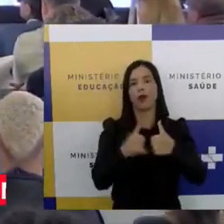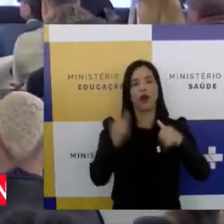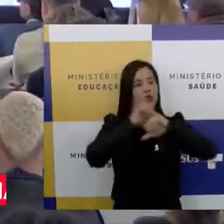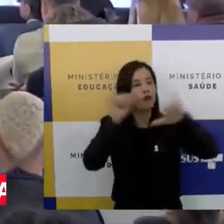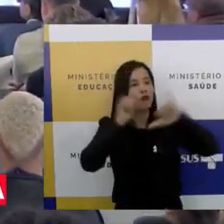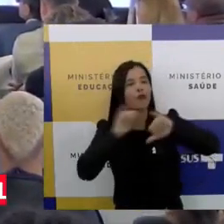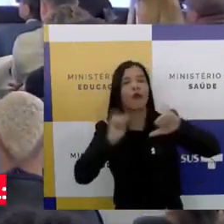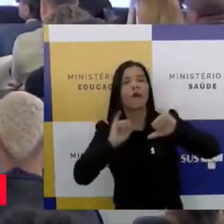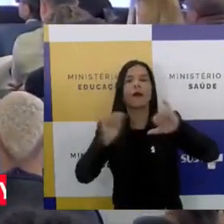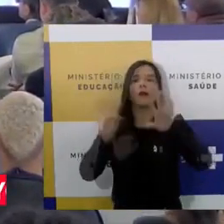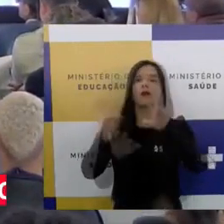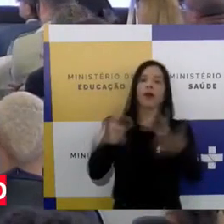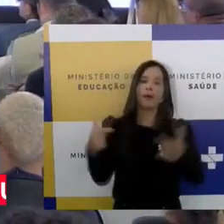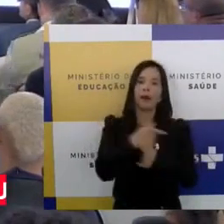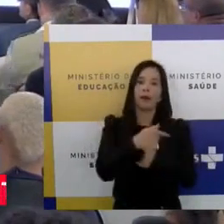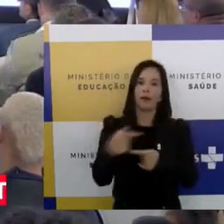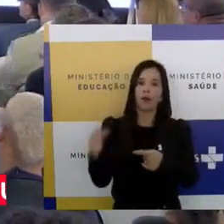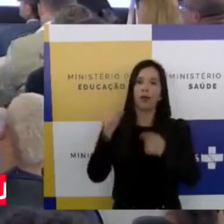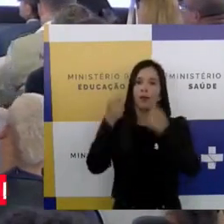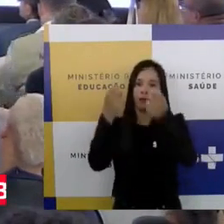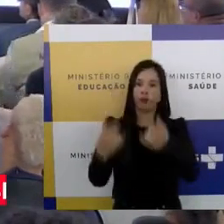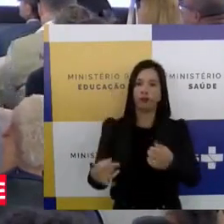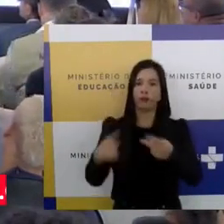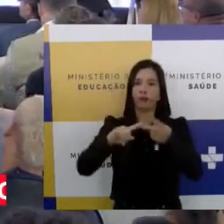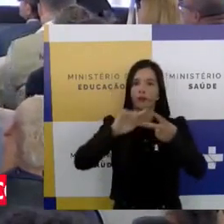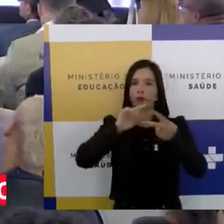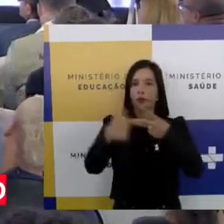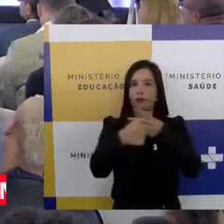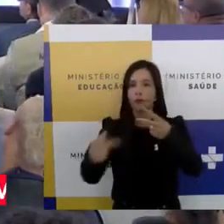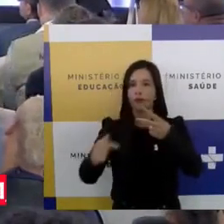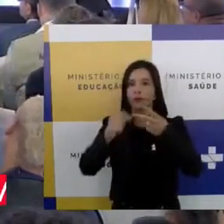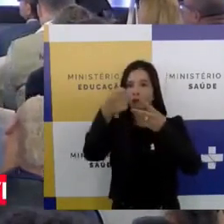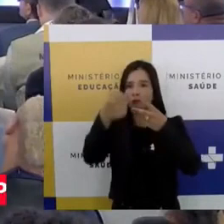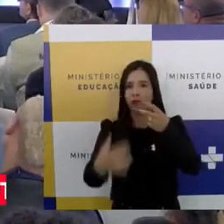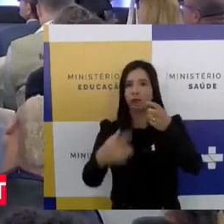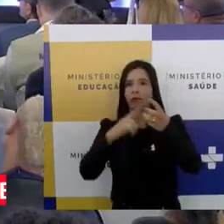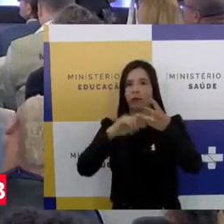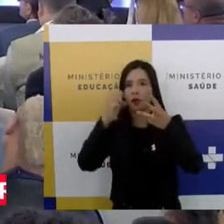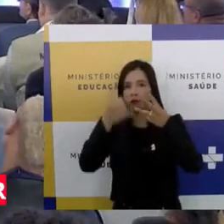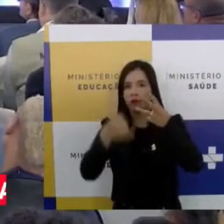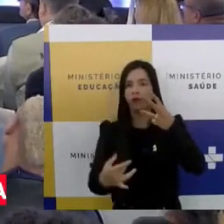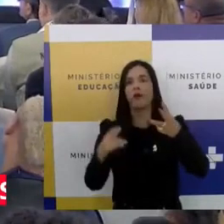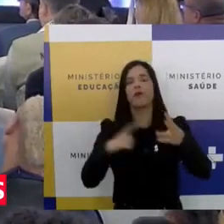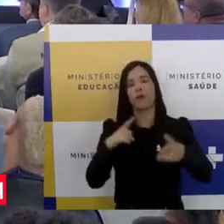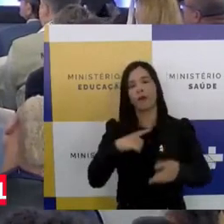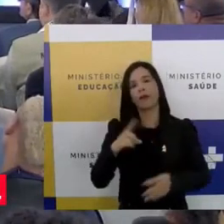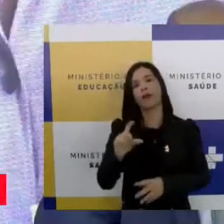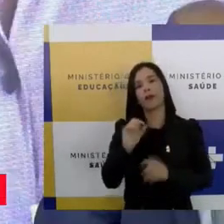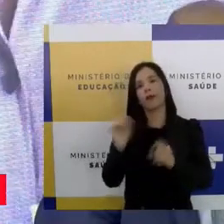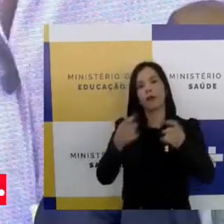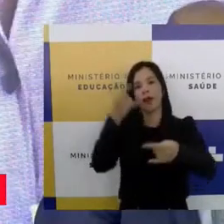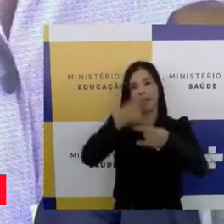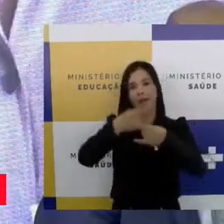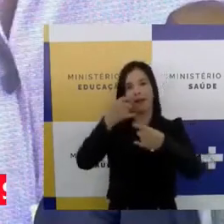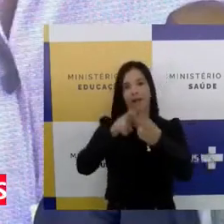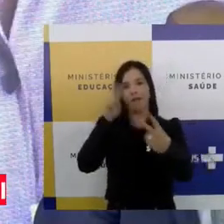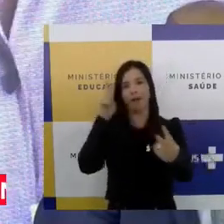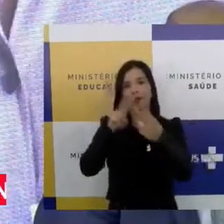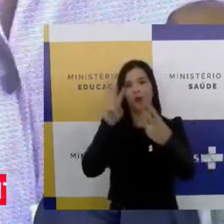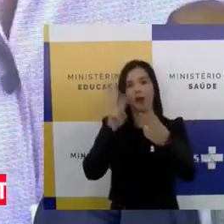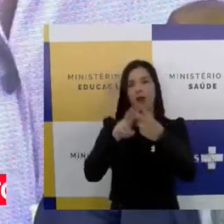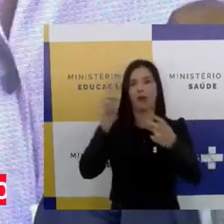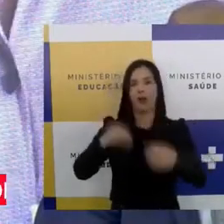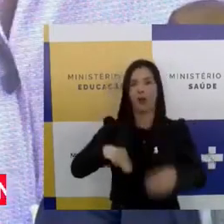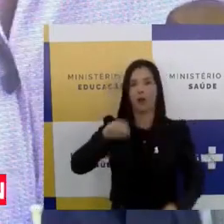pais, para os seus familiares. O acesso das informações será pela rede virtual do MEC, que é um MEC